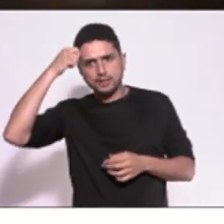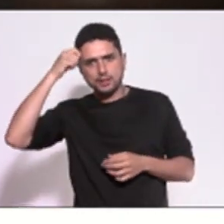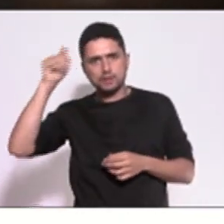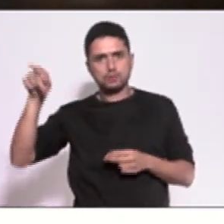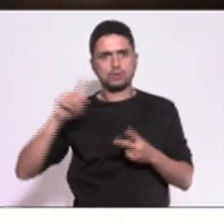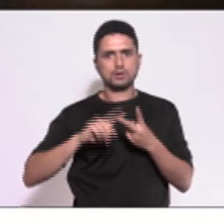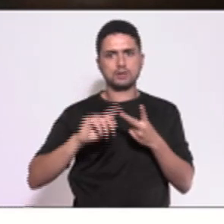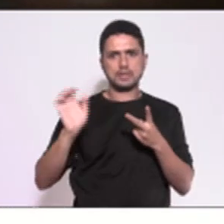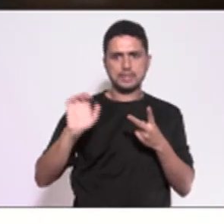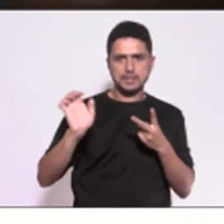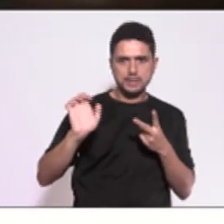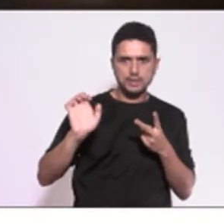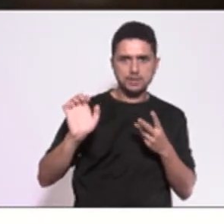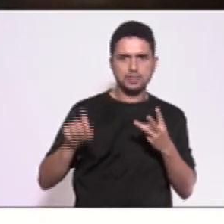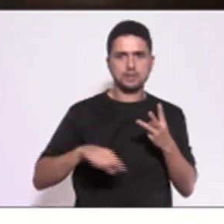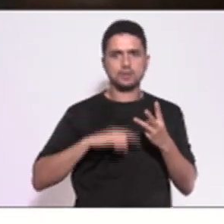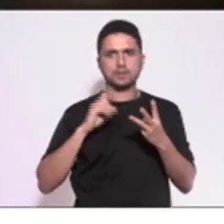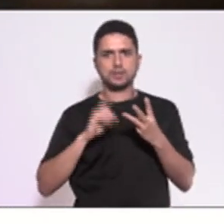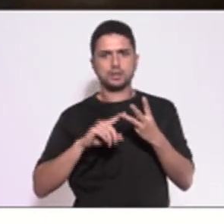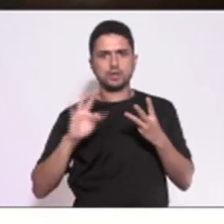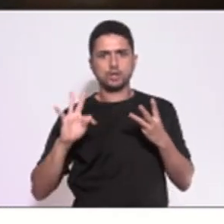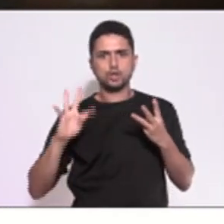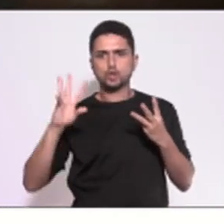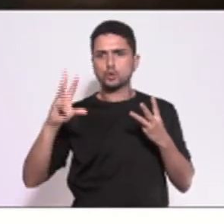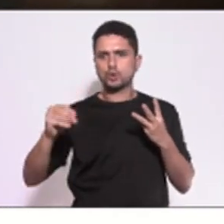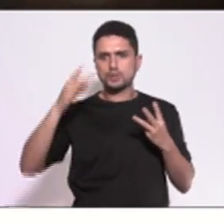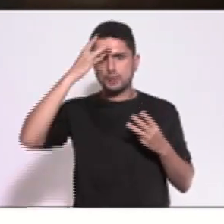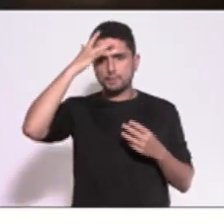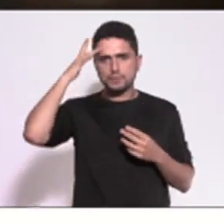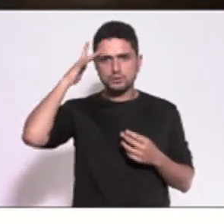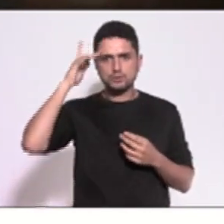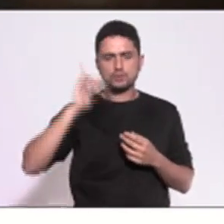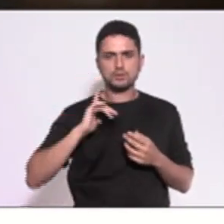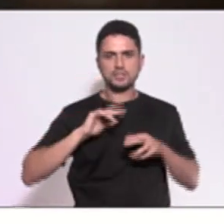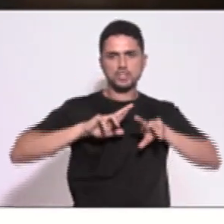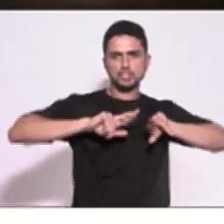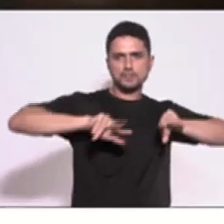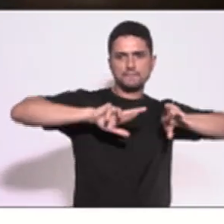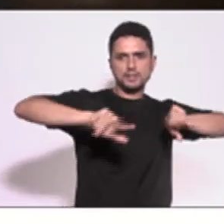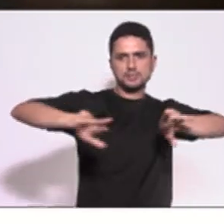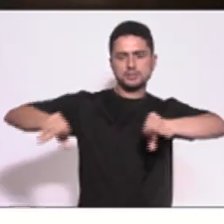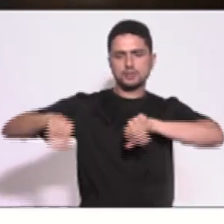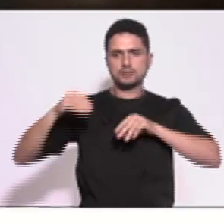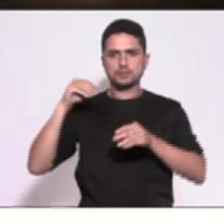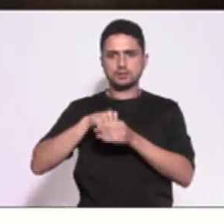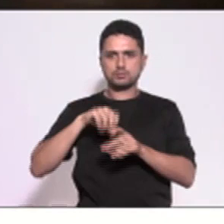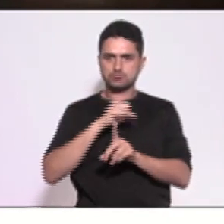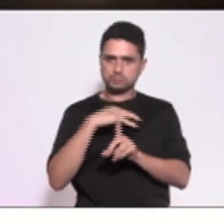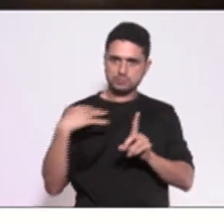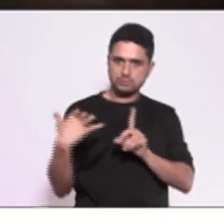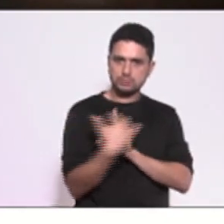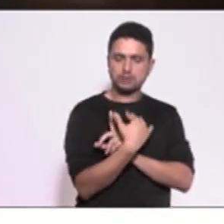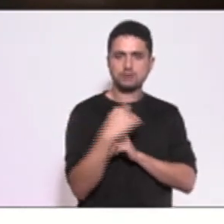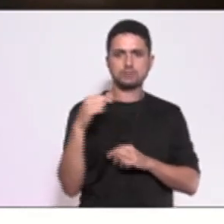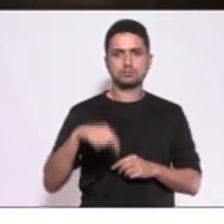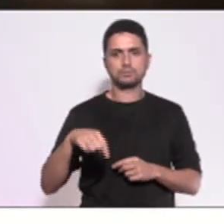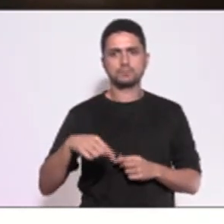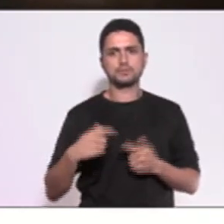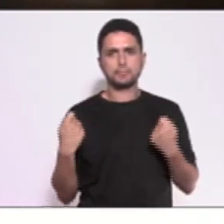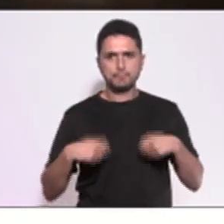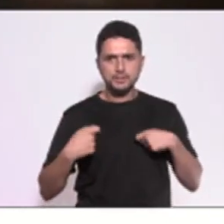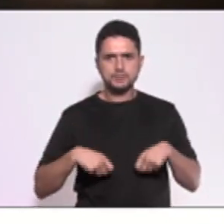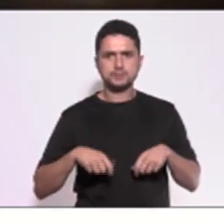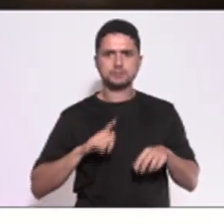aos homossexuais, a todos aqueles que são a diversidade dentro de uma sociedade que precisa, acima de tudo,